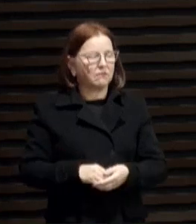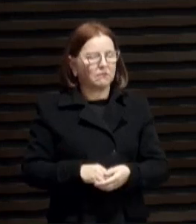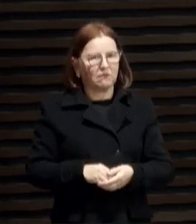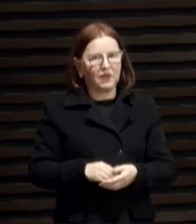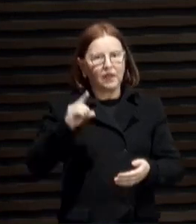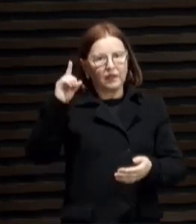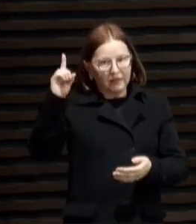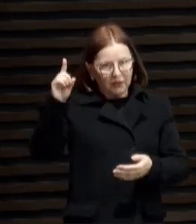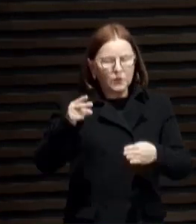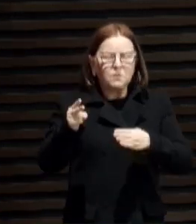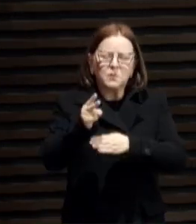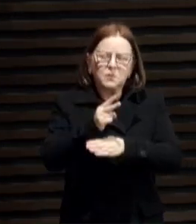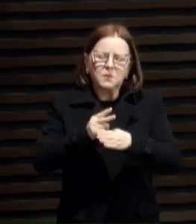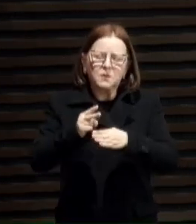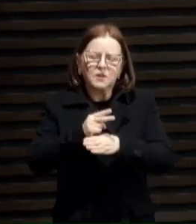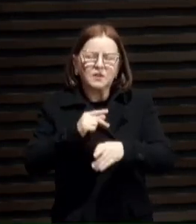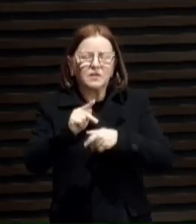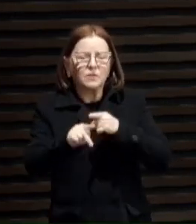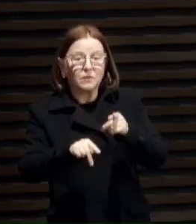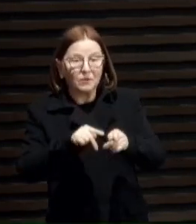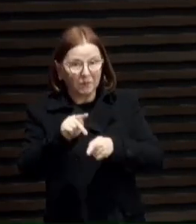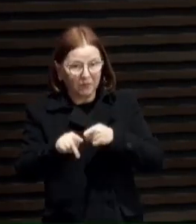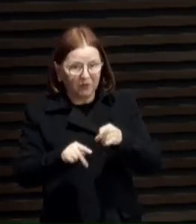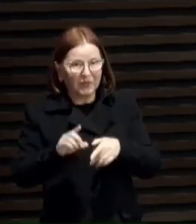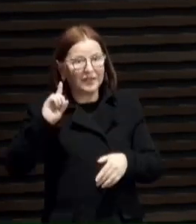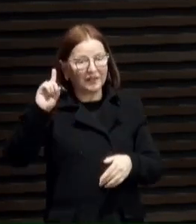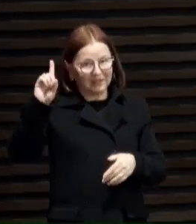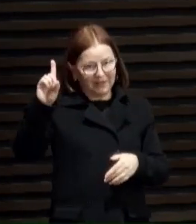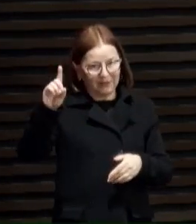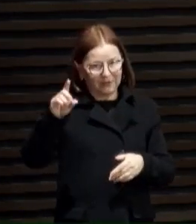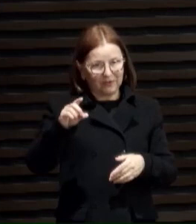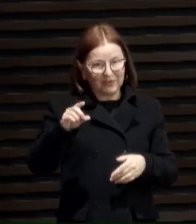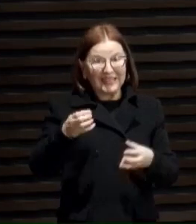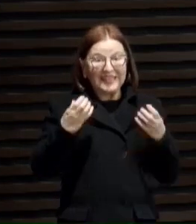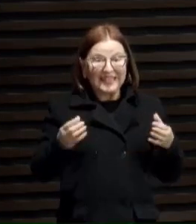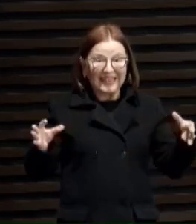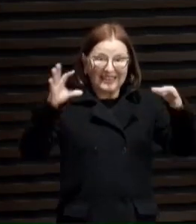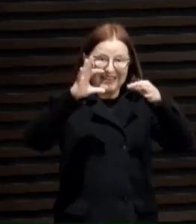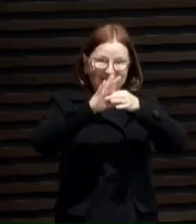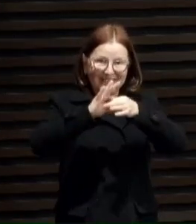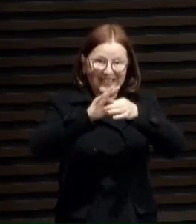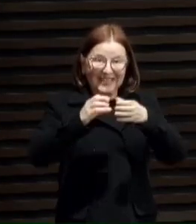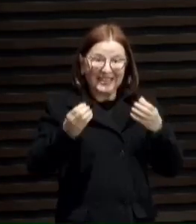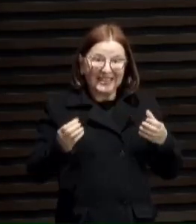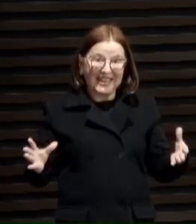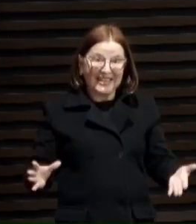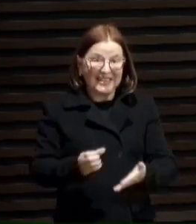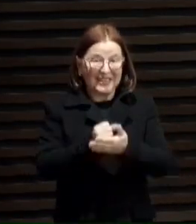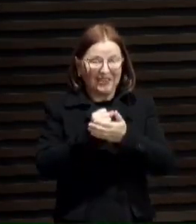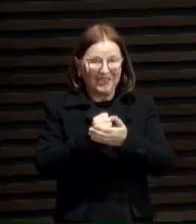Deus está nos buscando, Deus está buscando o seu povo, Deus está buscando a reconciliação, a salvação, a santificação,